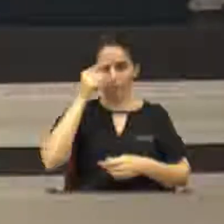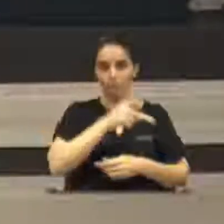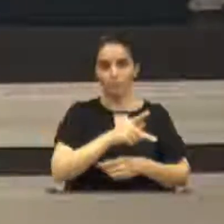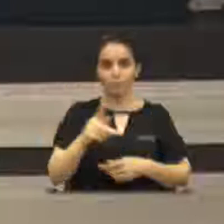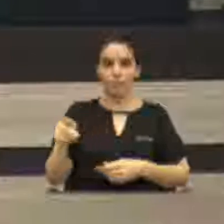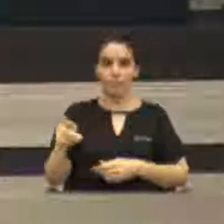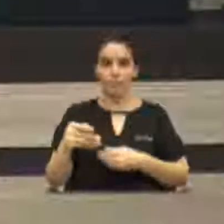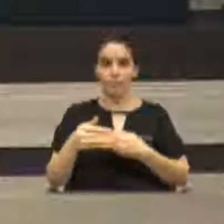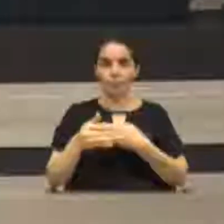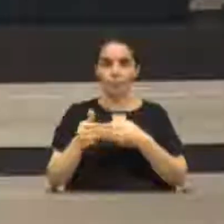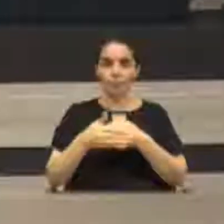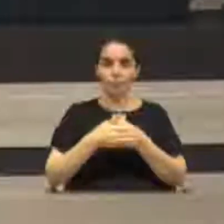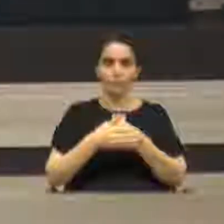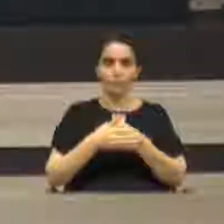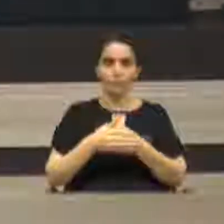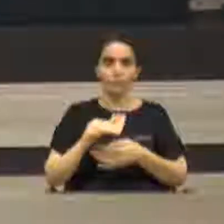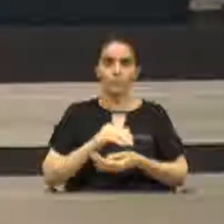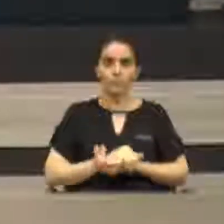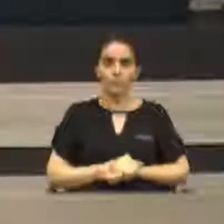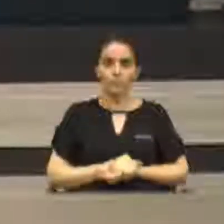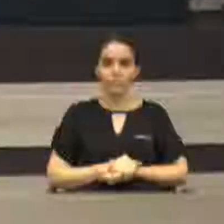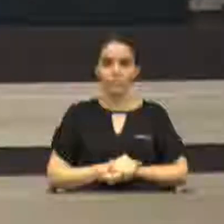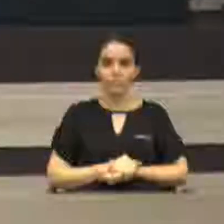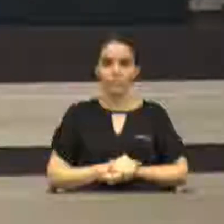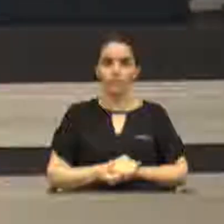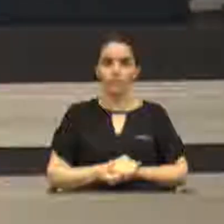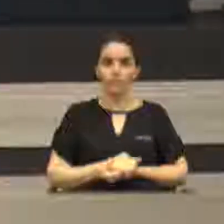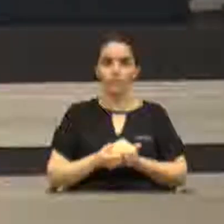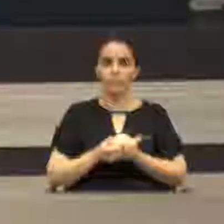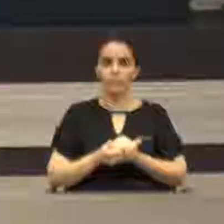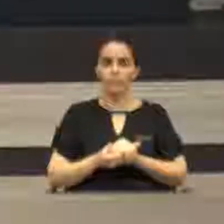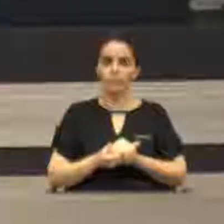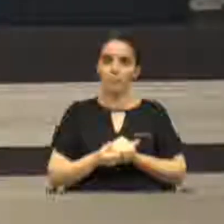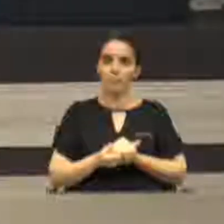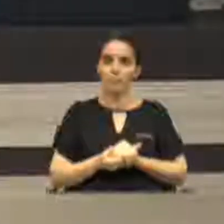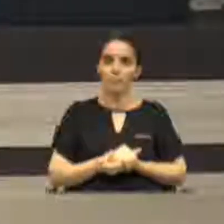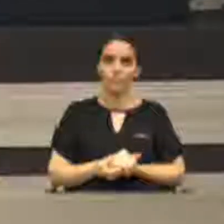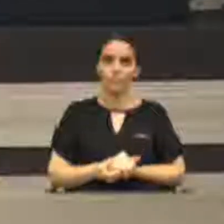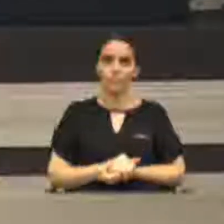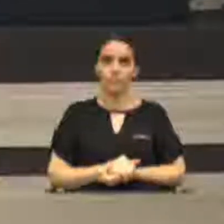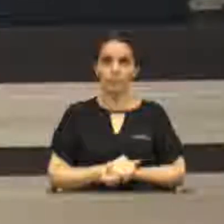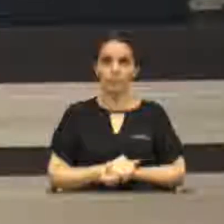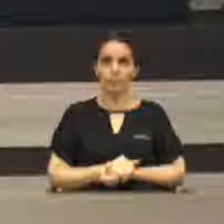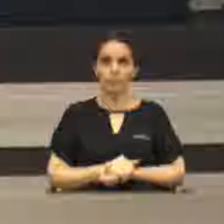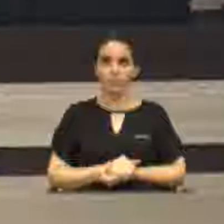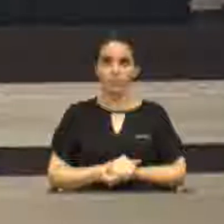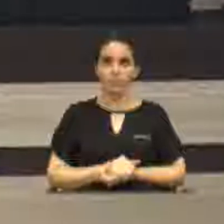A sessão está suspensa por um minuto. Não, espera.